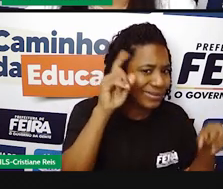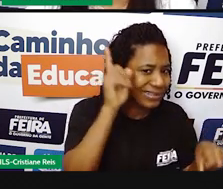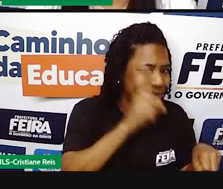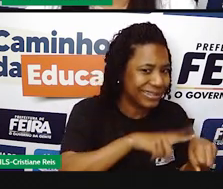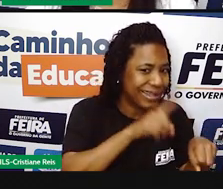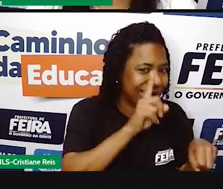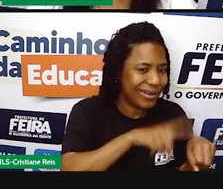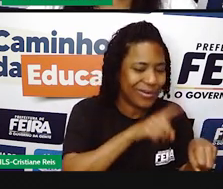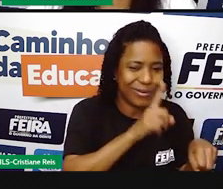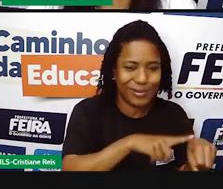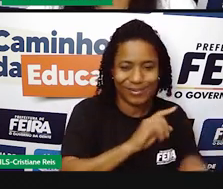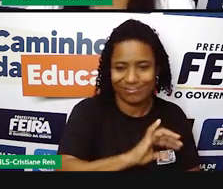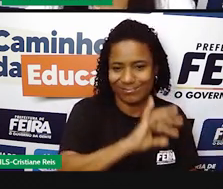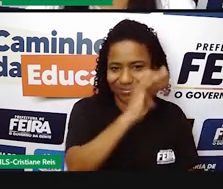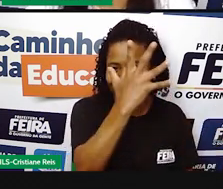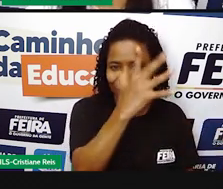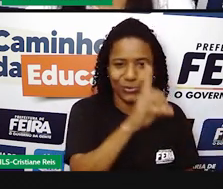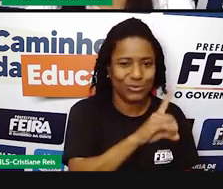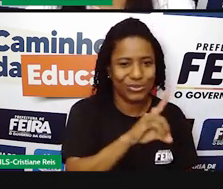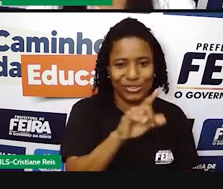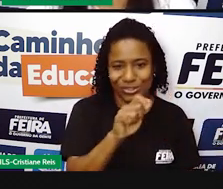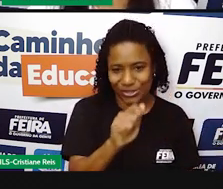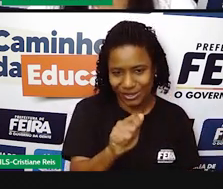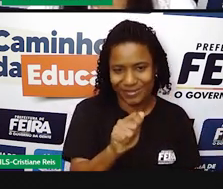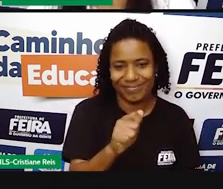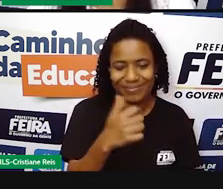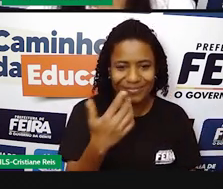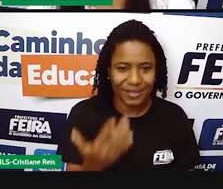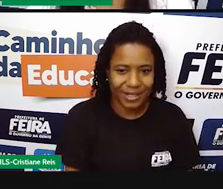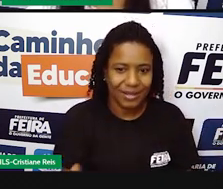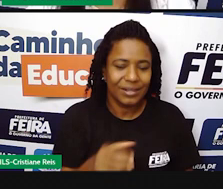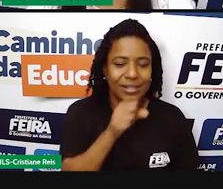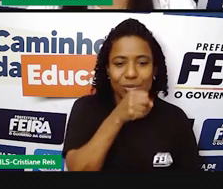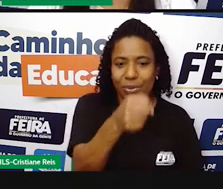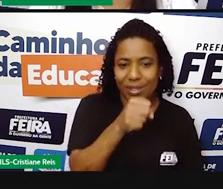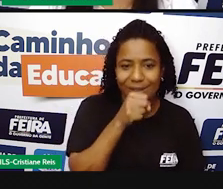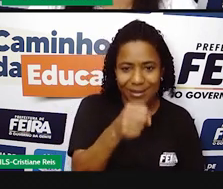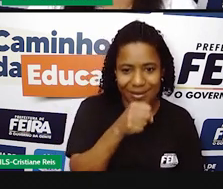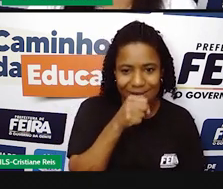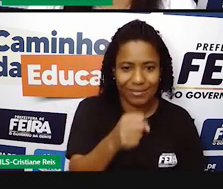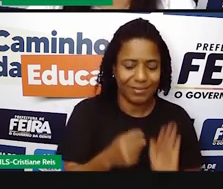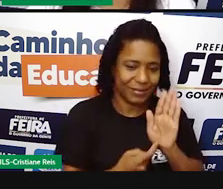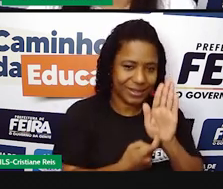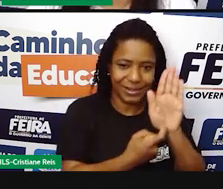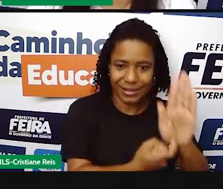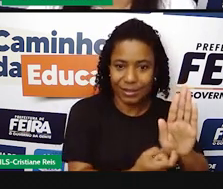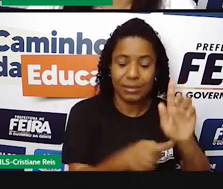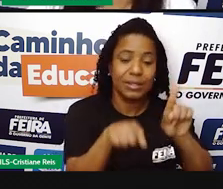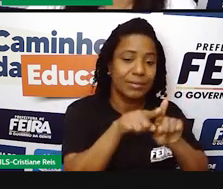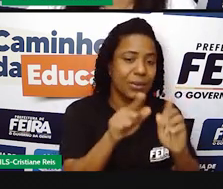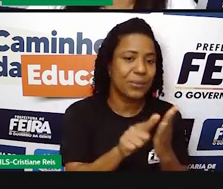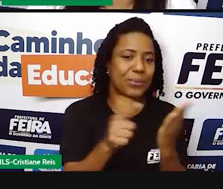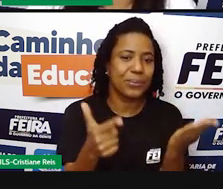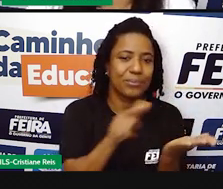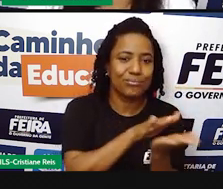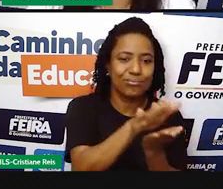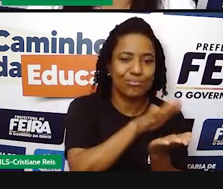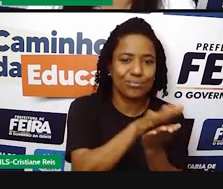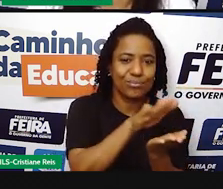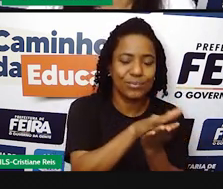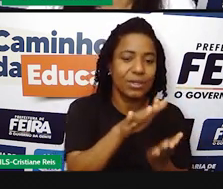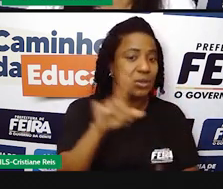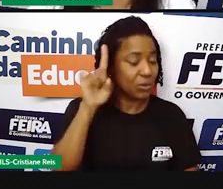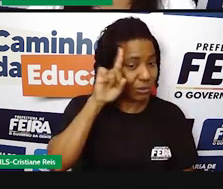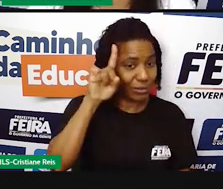acontecendo naquele dia. Por isso é que tem jornais sendo apresentados e jornais aí sendo impressos todos os dias, porque